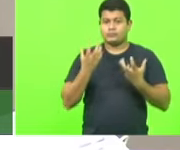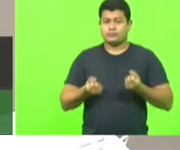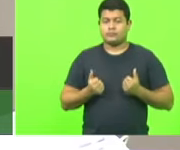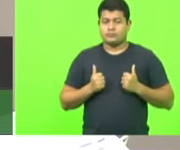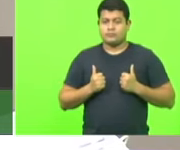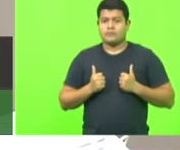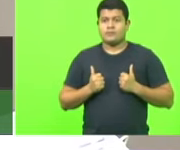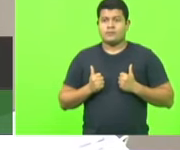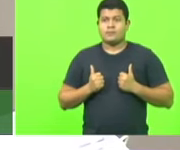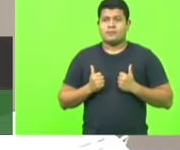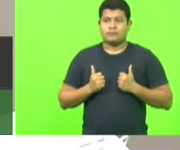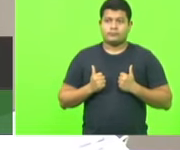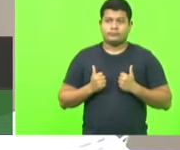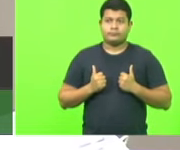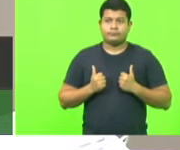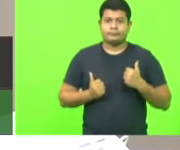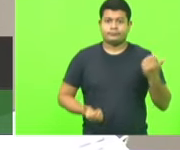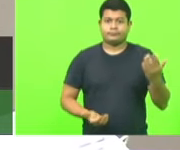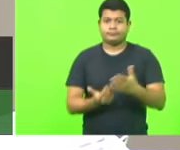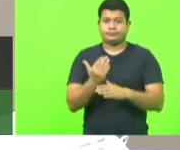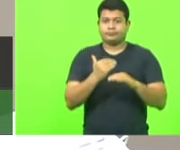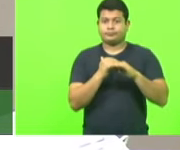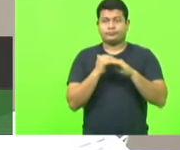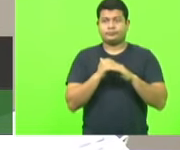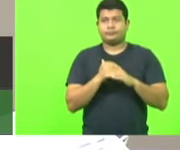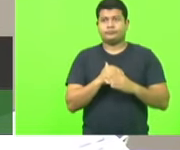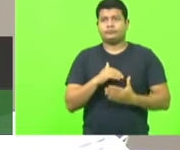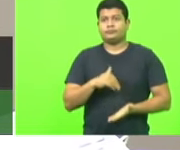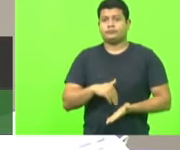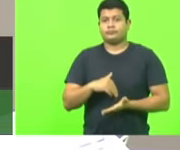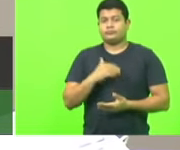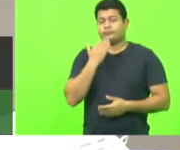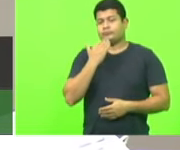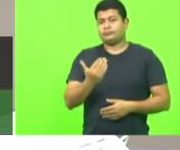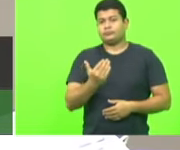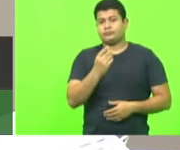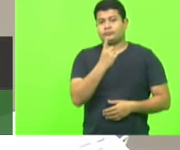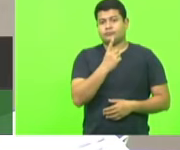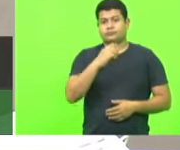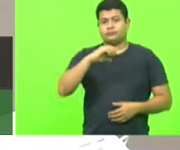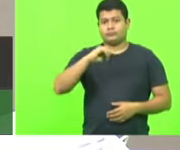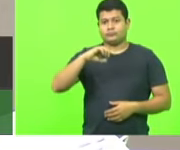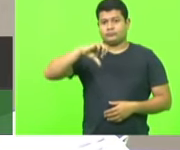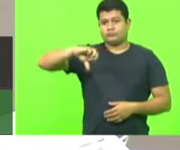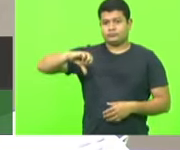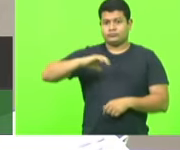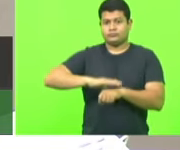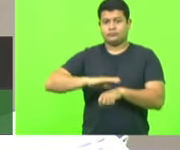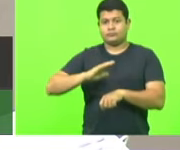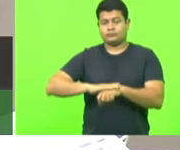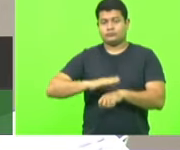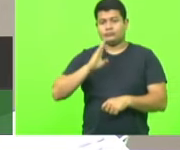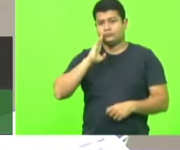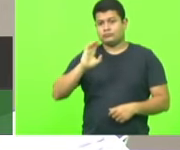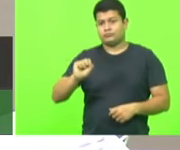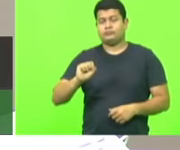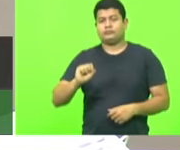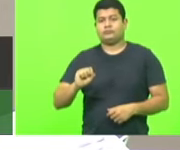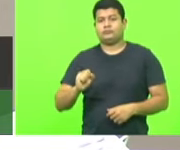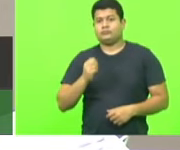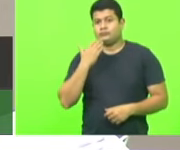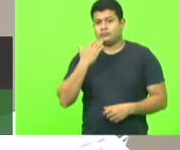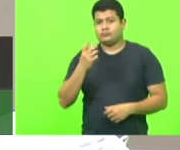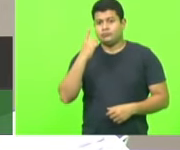aprovam permaneçam como se encontram. Aprovado por unanimidade. Requerimento 1909, autor deputado Bruno Souza, solicitando